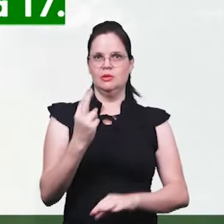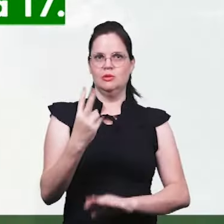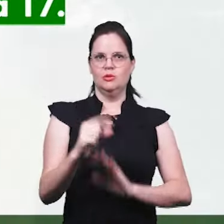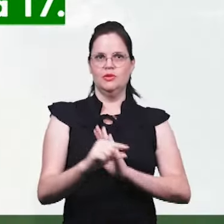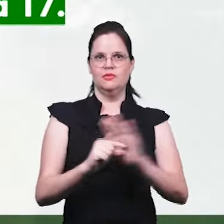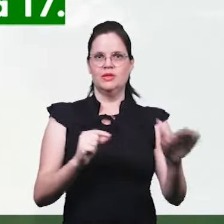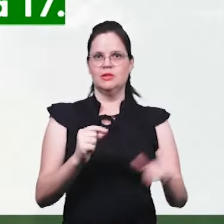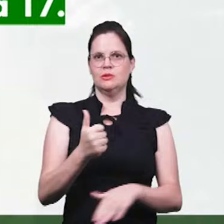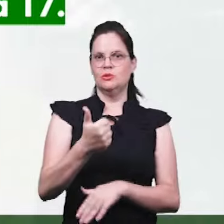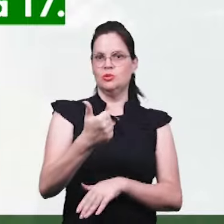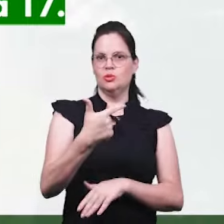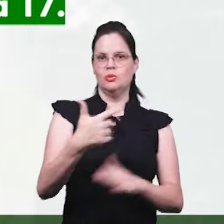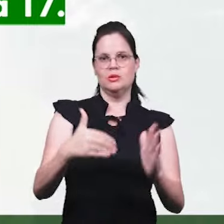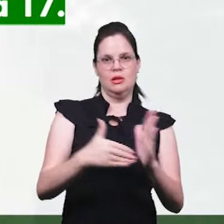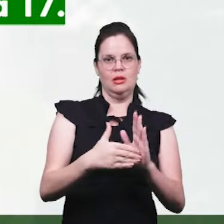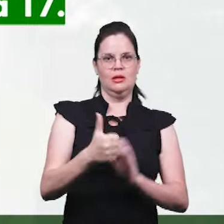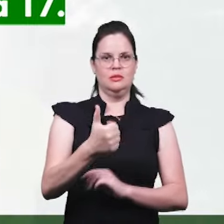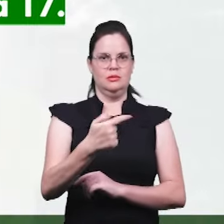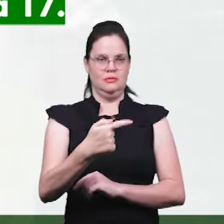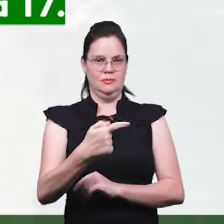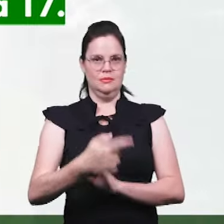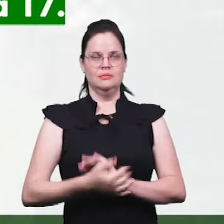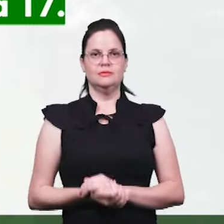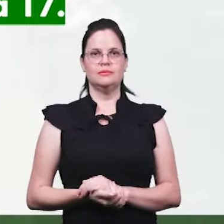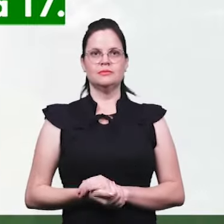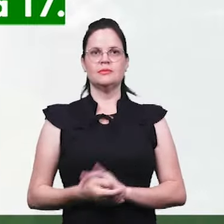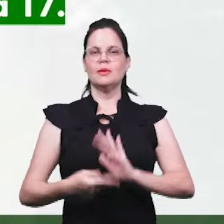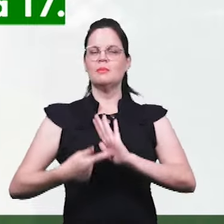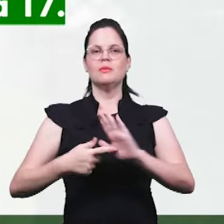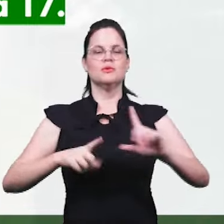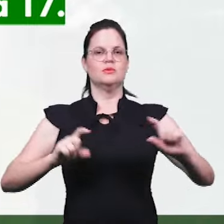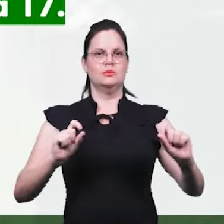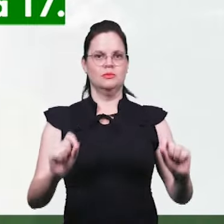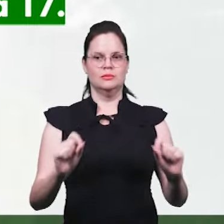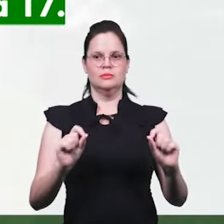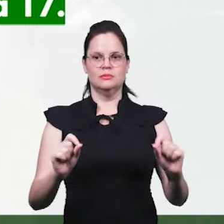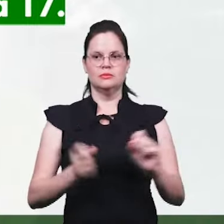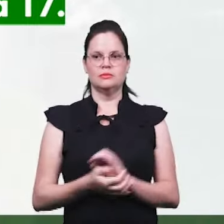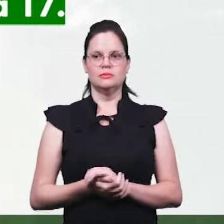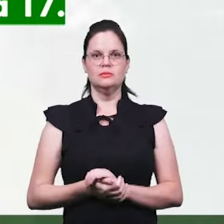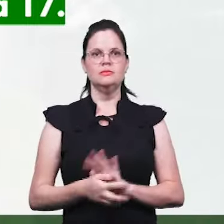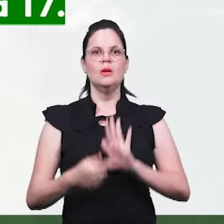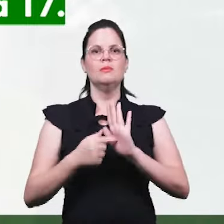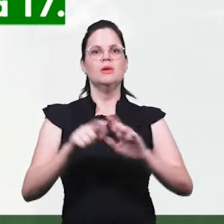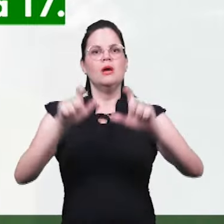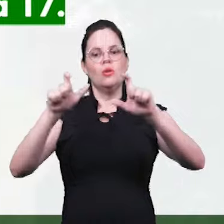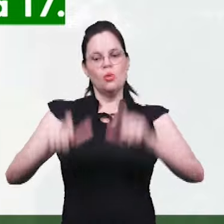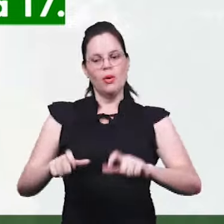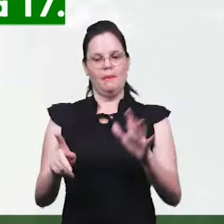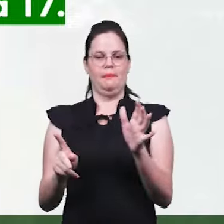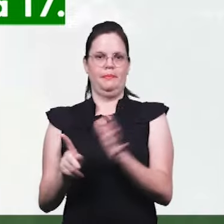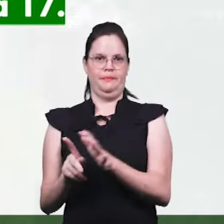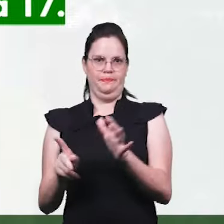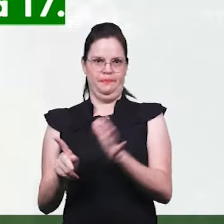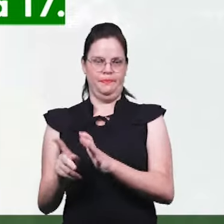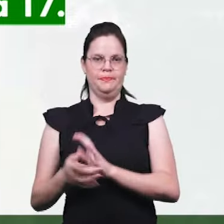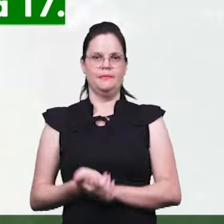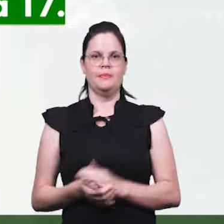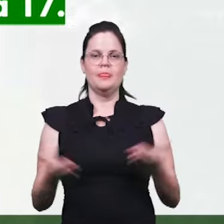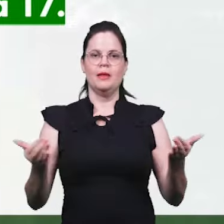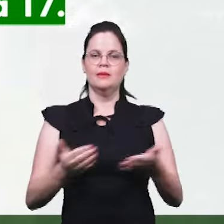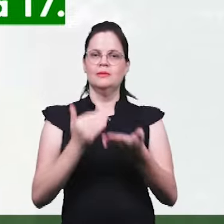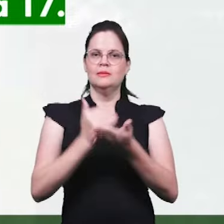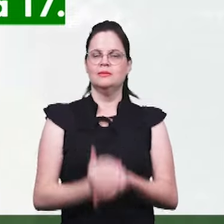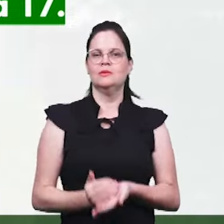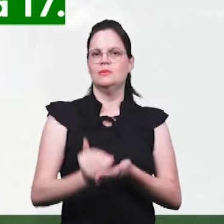versos 12 a 17, ali relacionado à carta a Pérgamo. E nós então